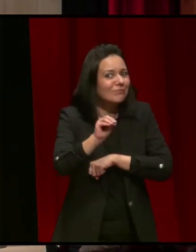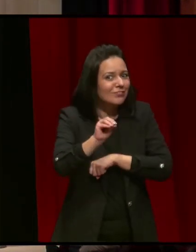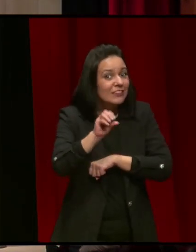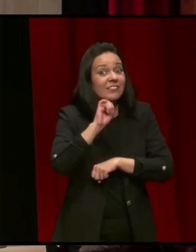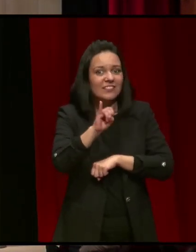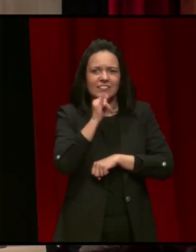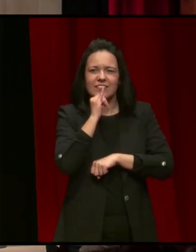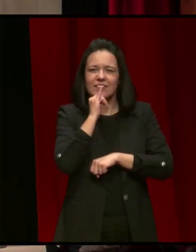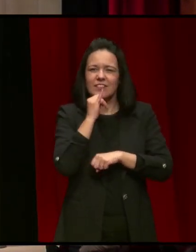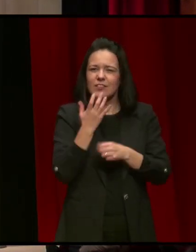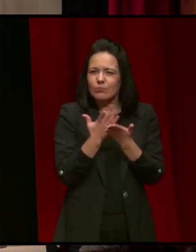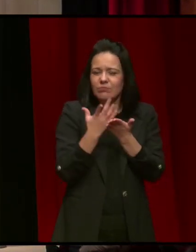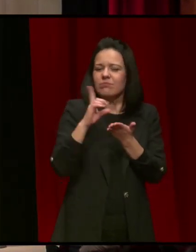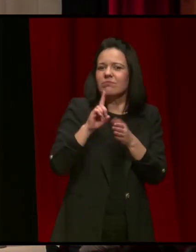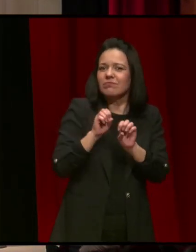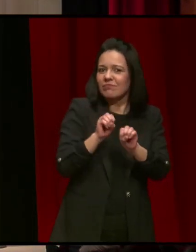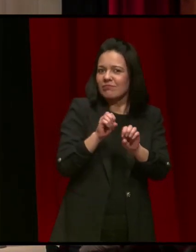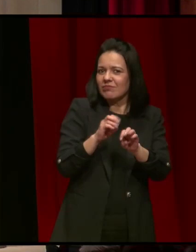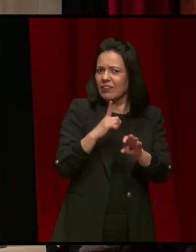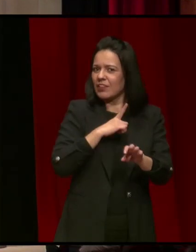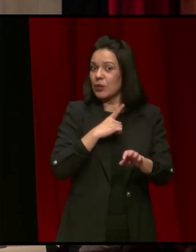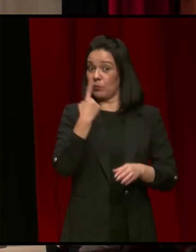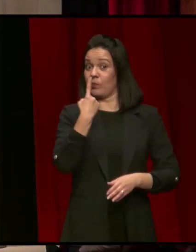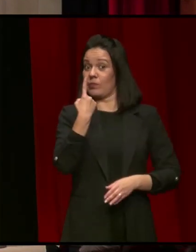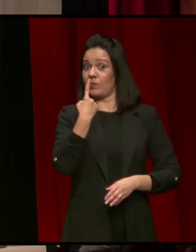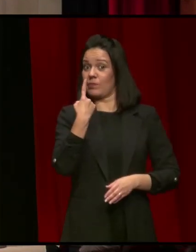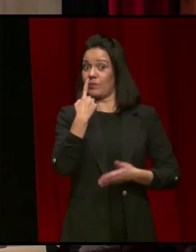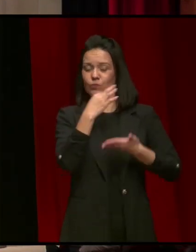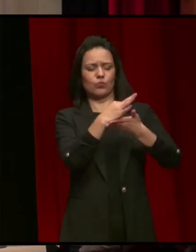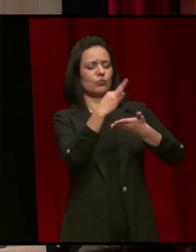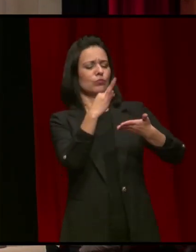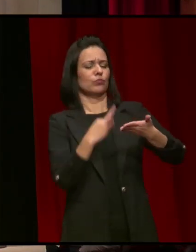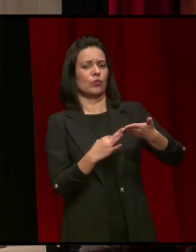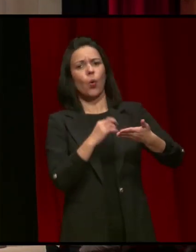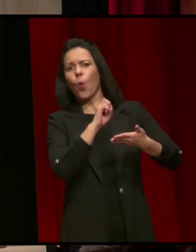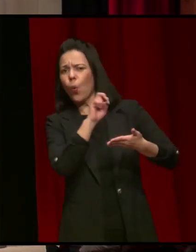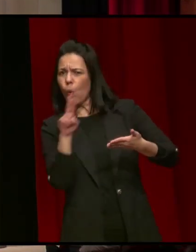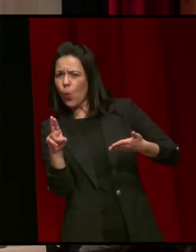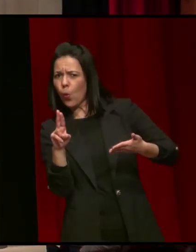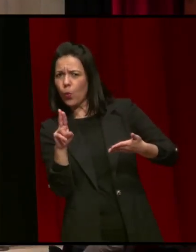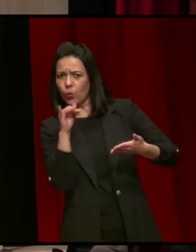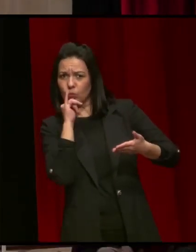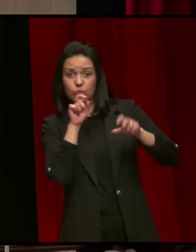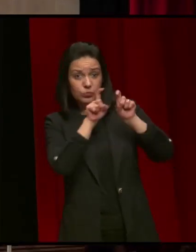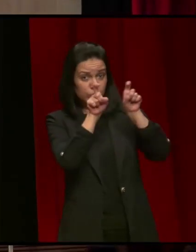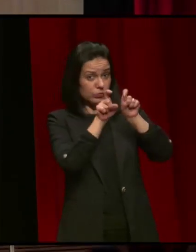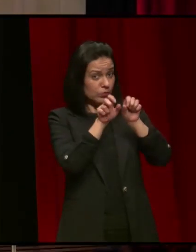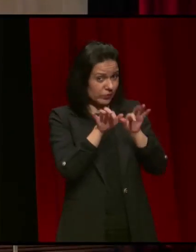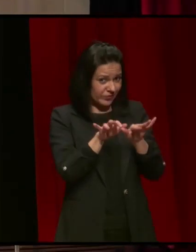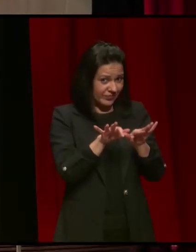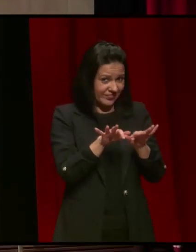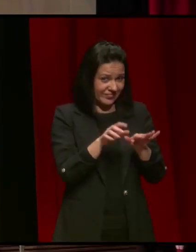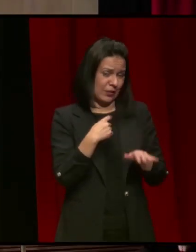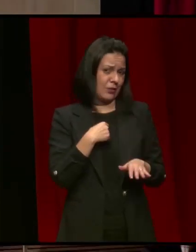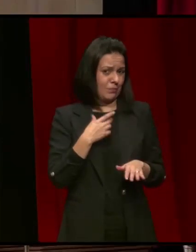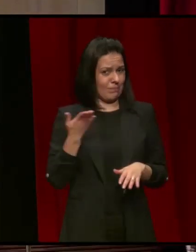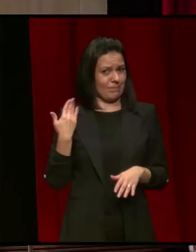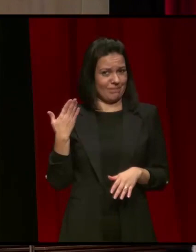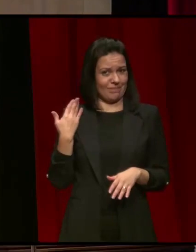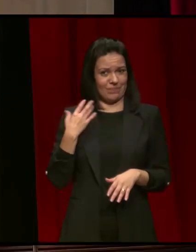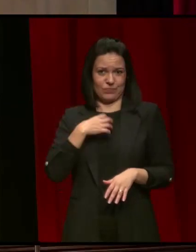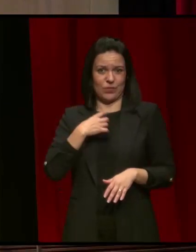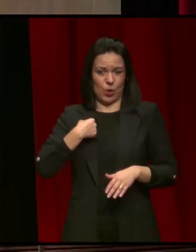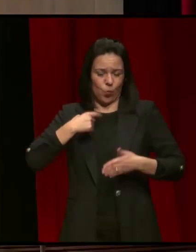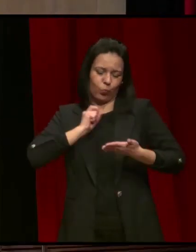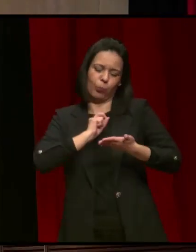um sermão, você lê o texto, aí pega no computador, se vocês usam o computador, eu sou do velho estilo ainda, eu tenho